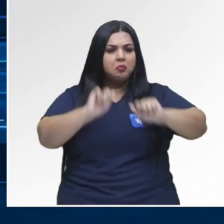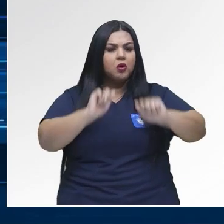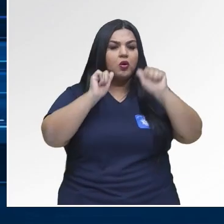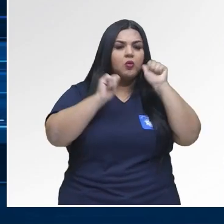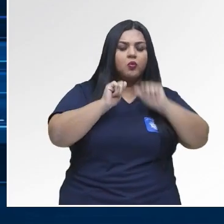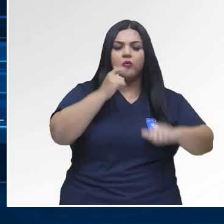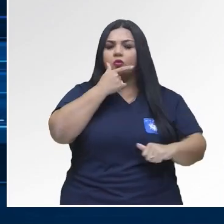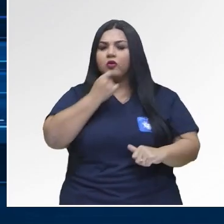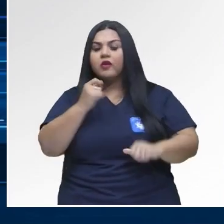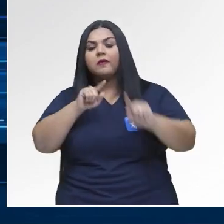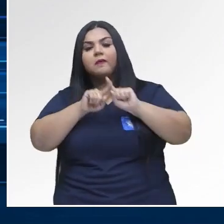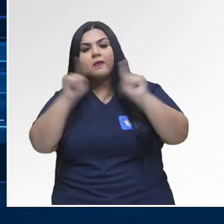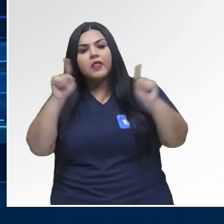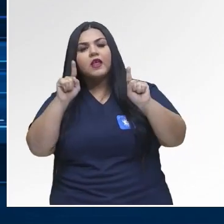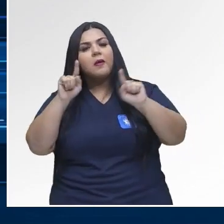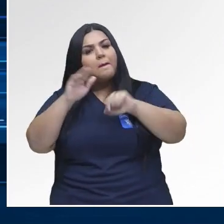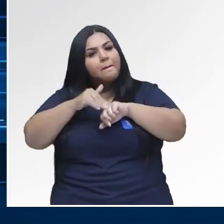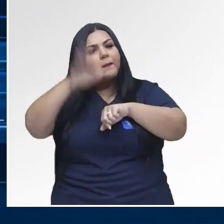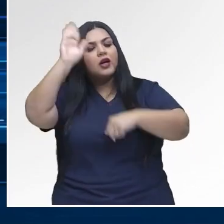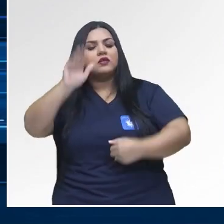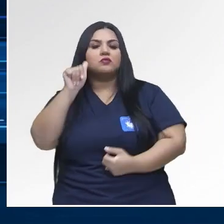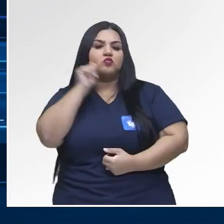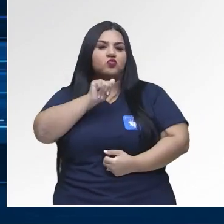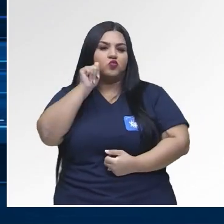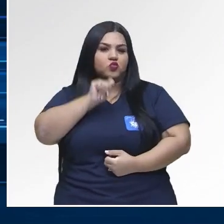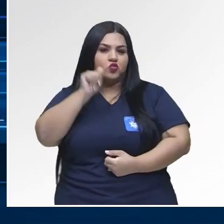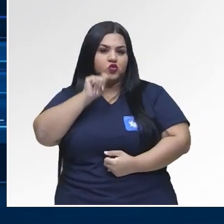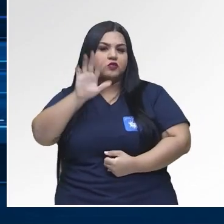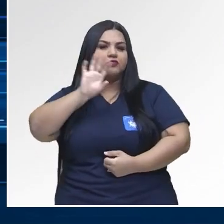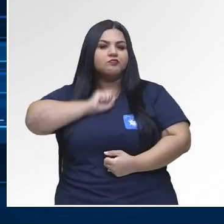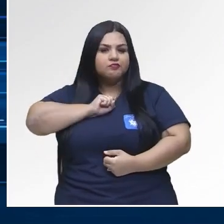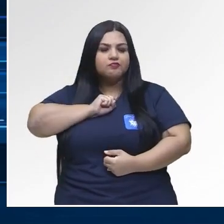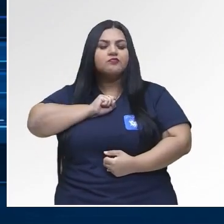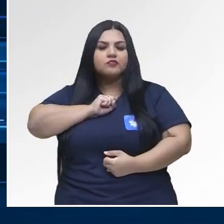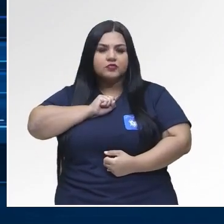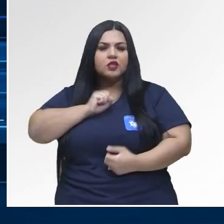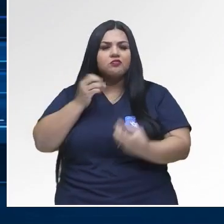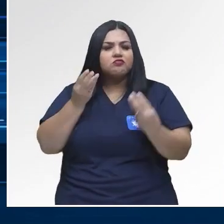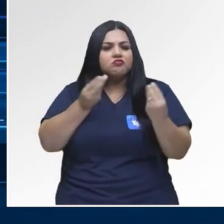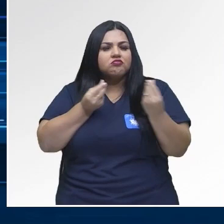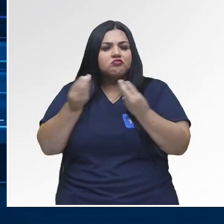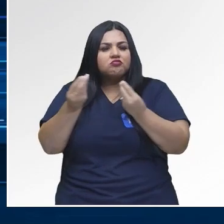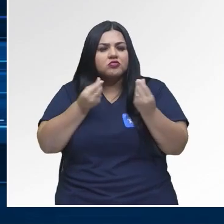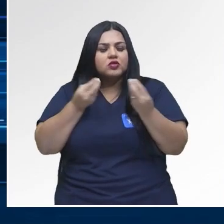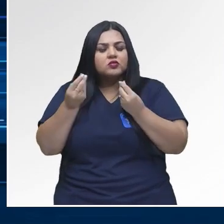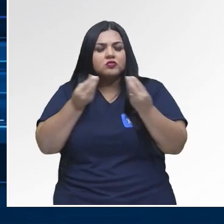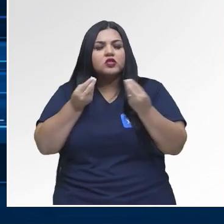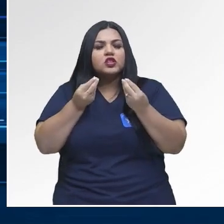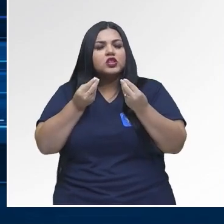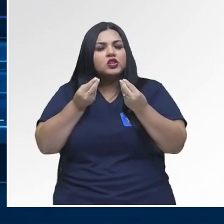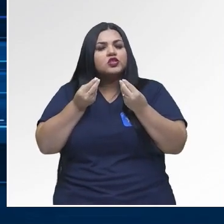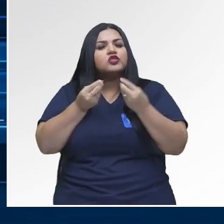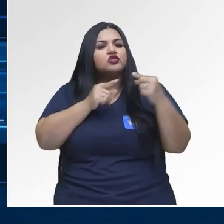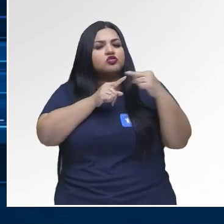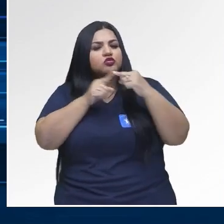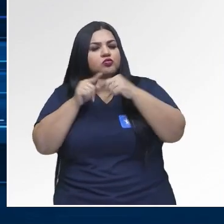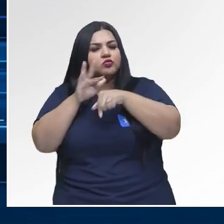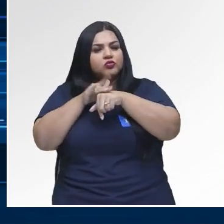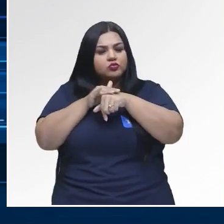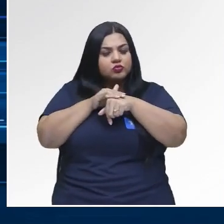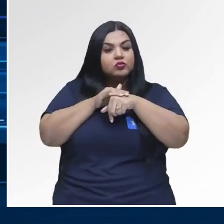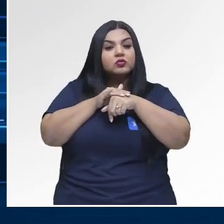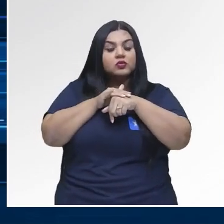Só que a ocorrência é mais comum em mulheres, tá? Então, as mulheres são mais sensíveis a esses fatores.